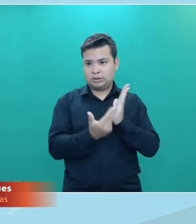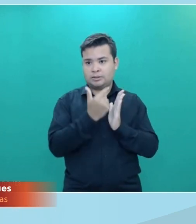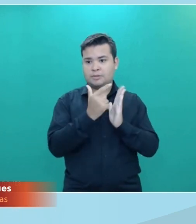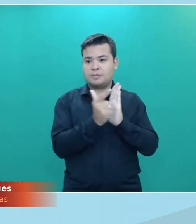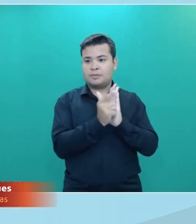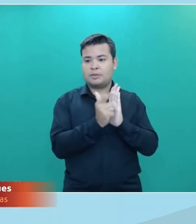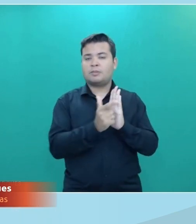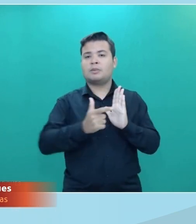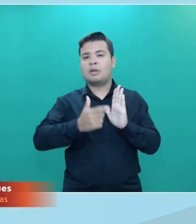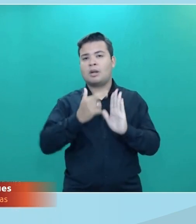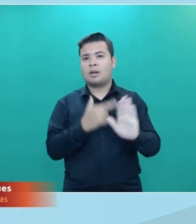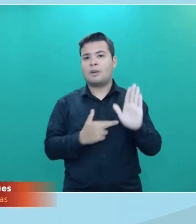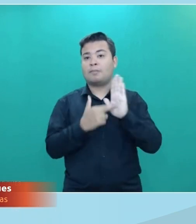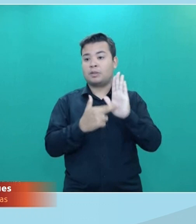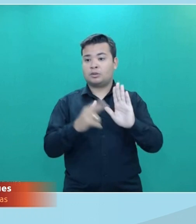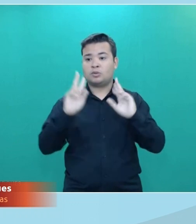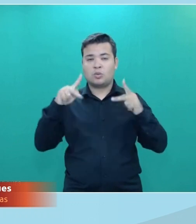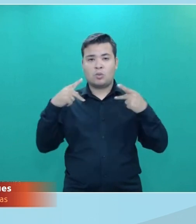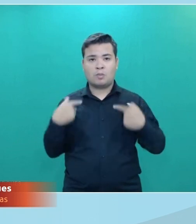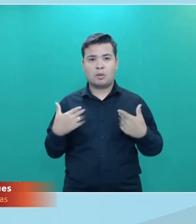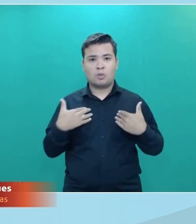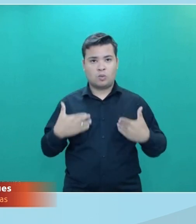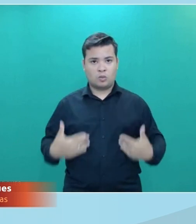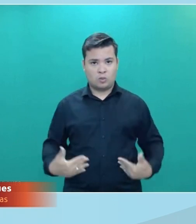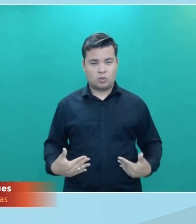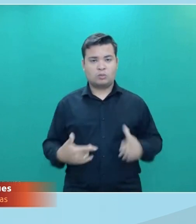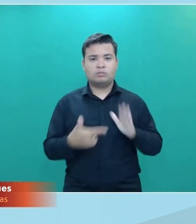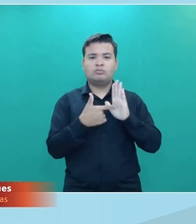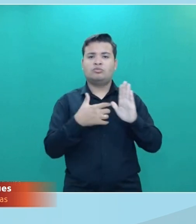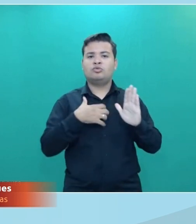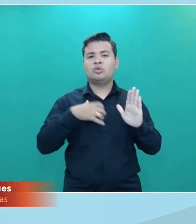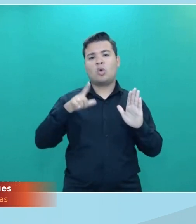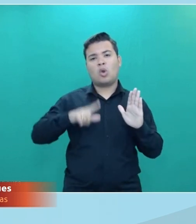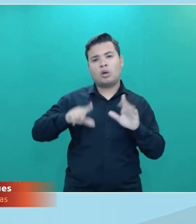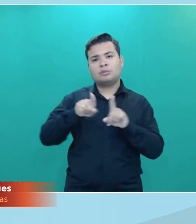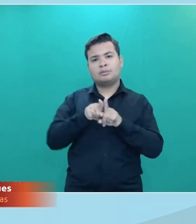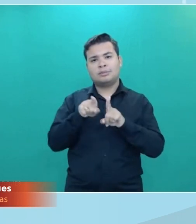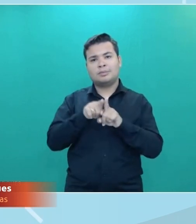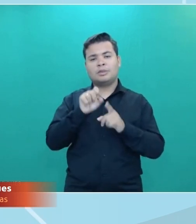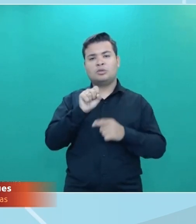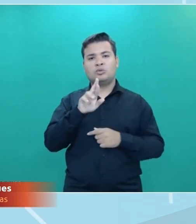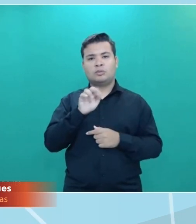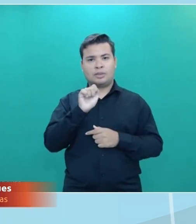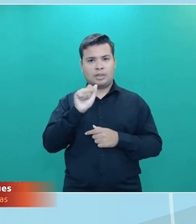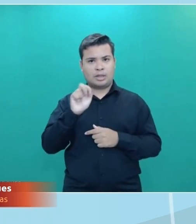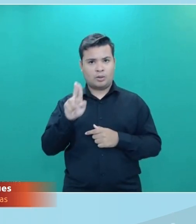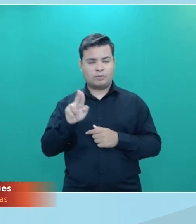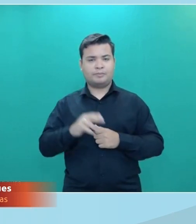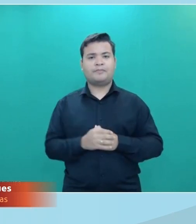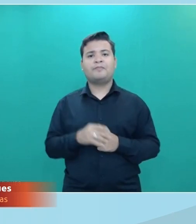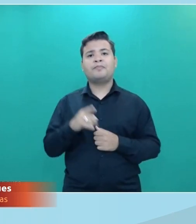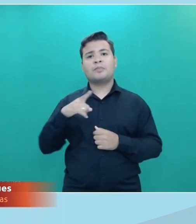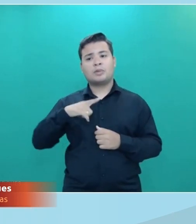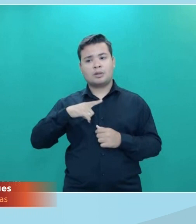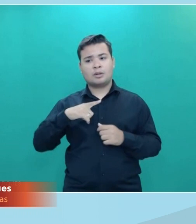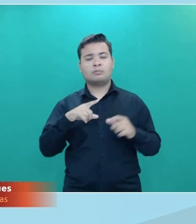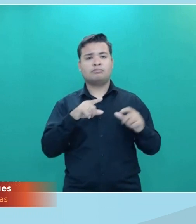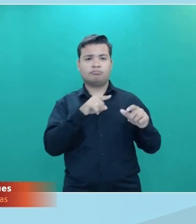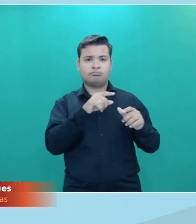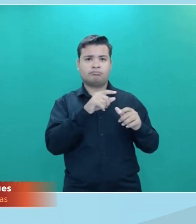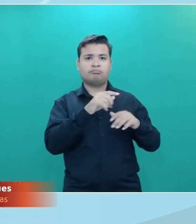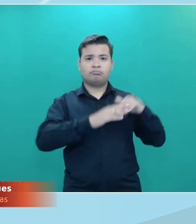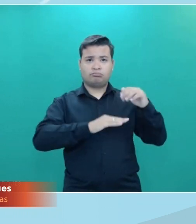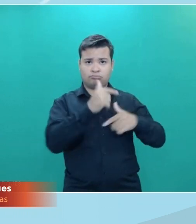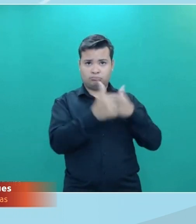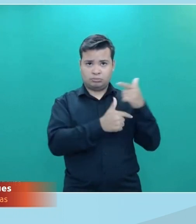corpo humano de maneira lógica e surreal, tudo ao mesmo tempo. Essas ilustrações estão à venda e elas podem